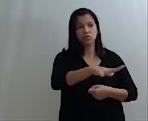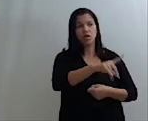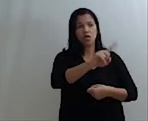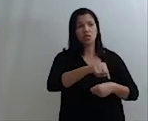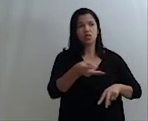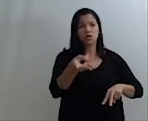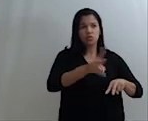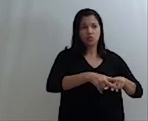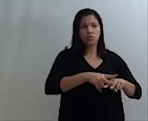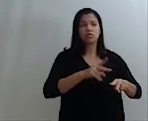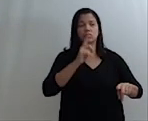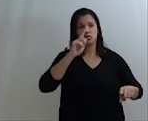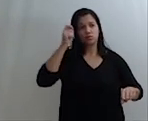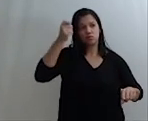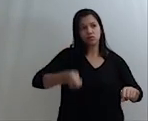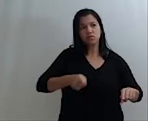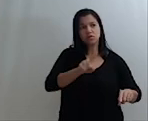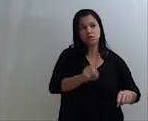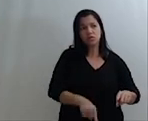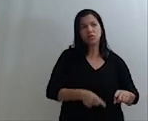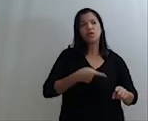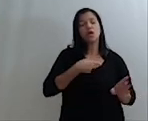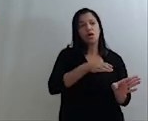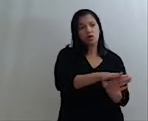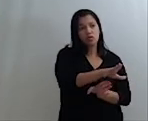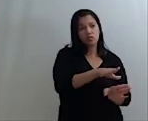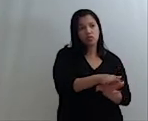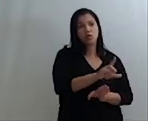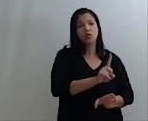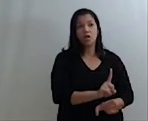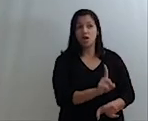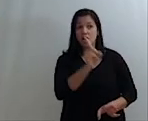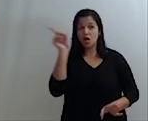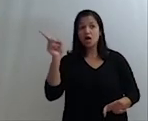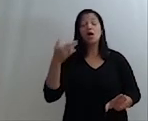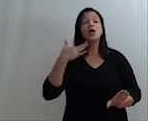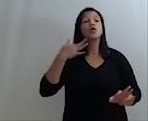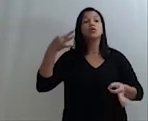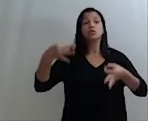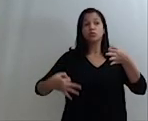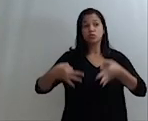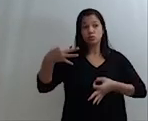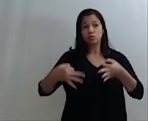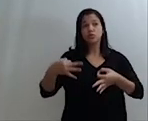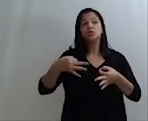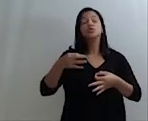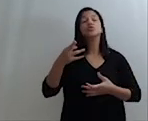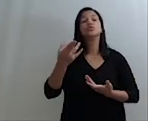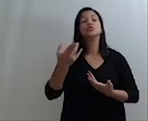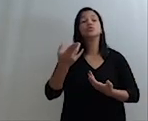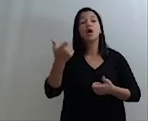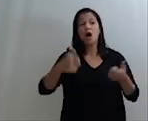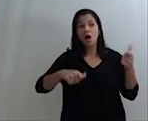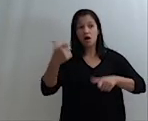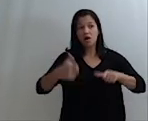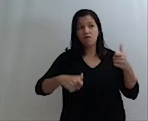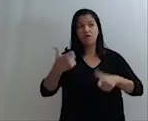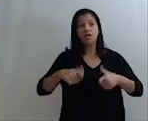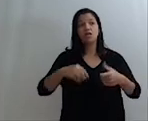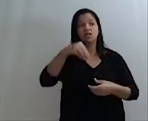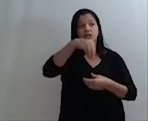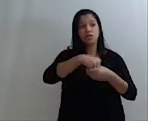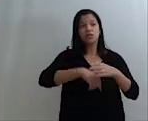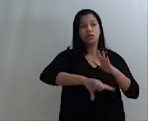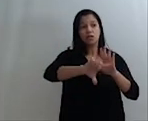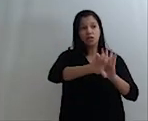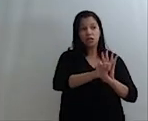denego a ordem com a recomendação de que o juiz do direito local Observe disposto na resolução 62/2020 editada pelo